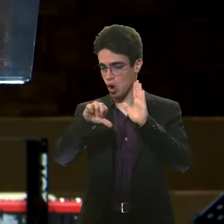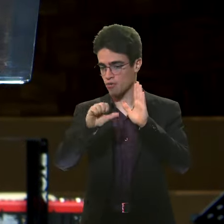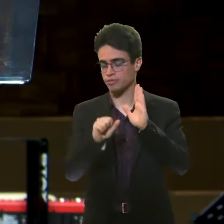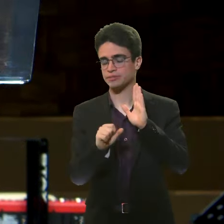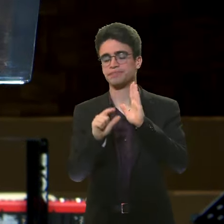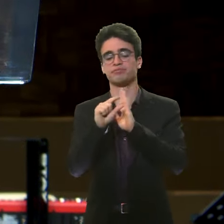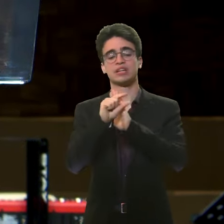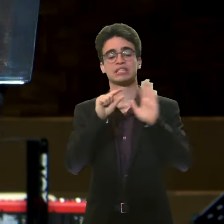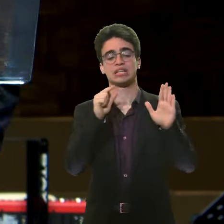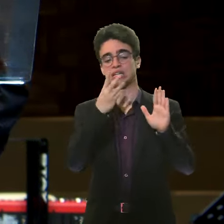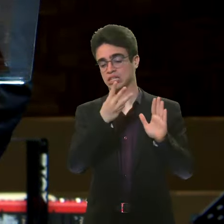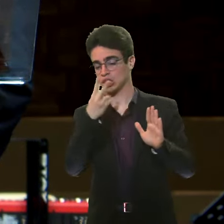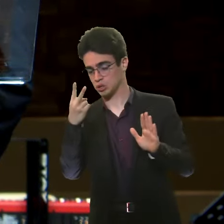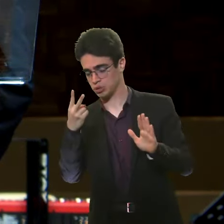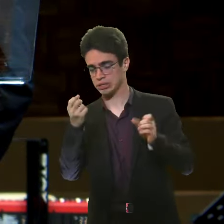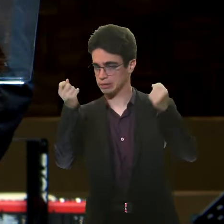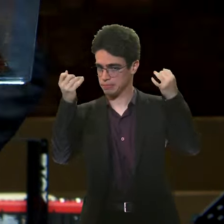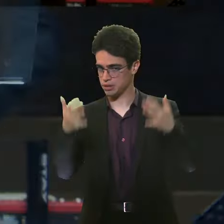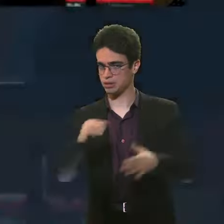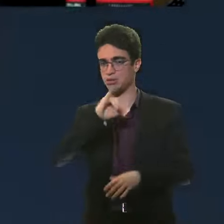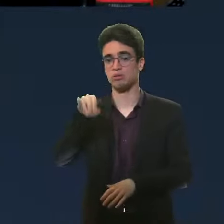versículo 32, Jó vai dizer assim,